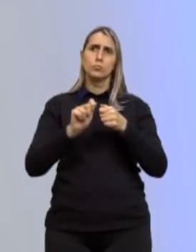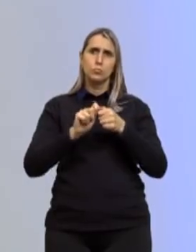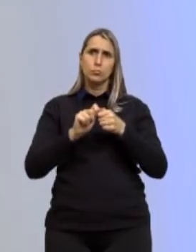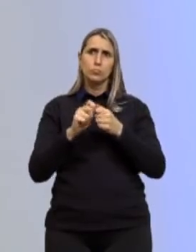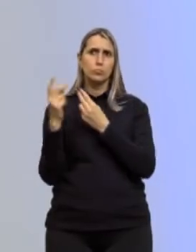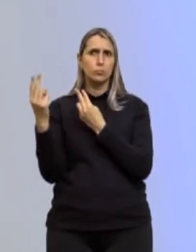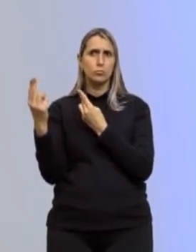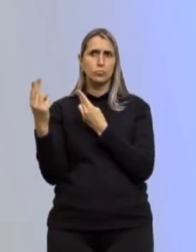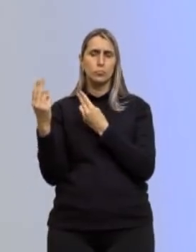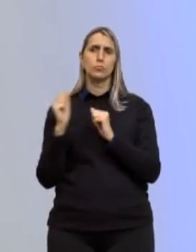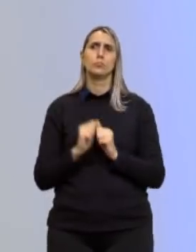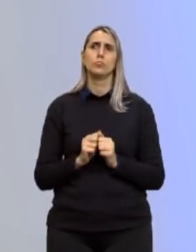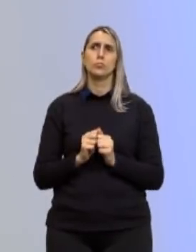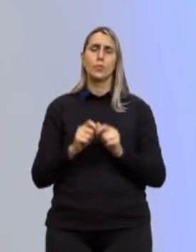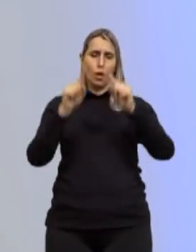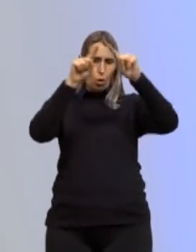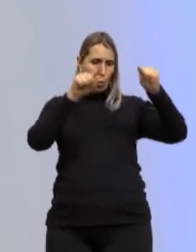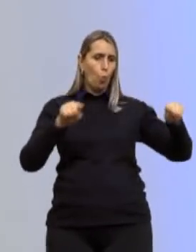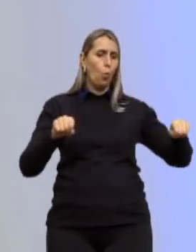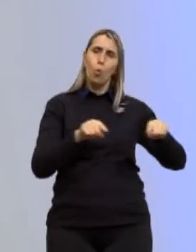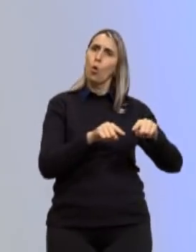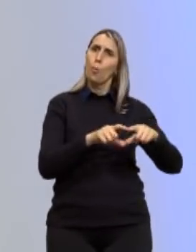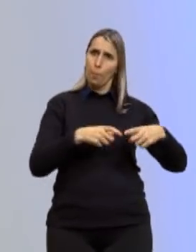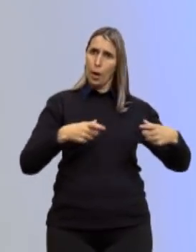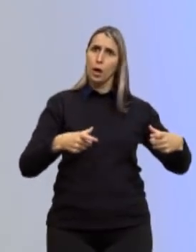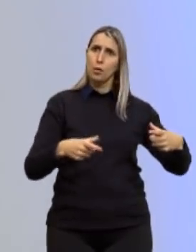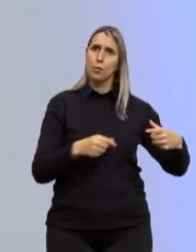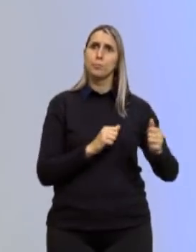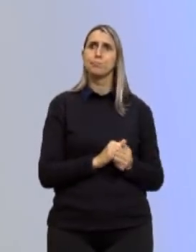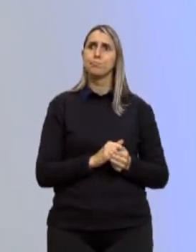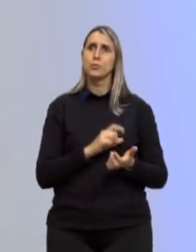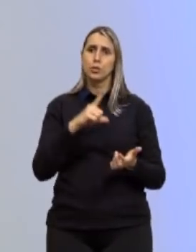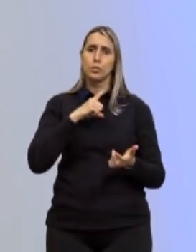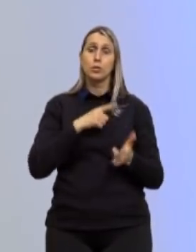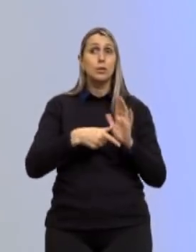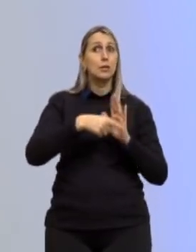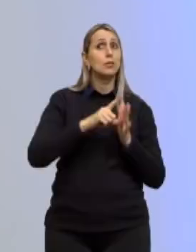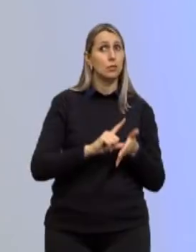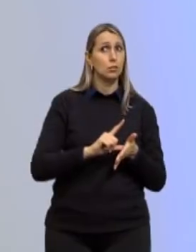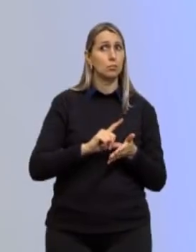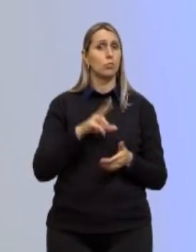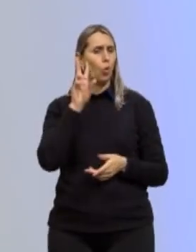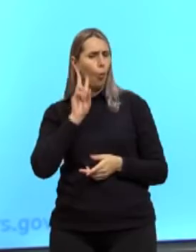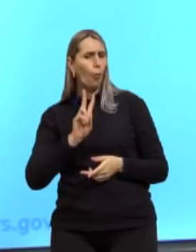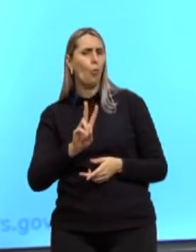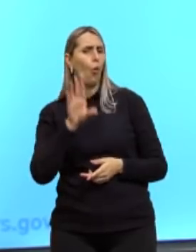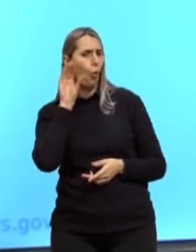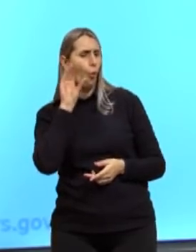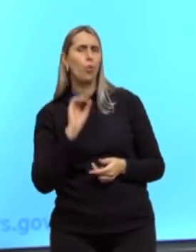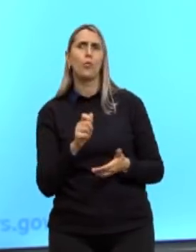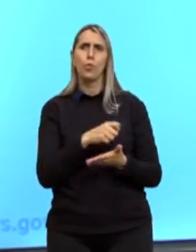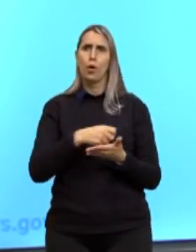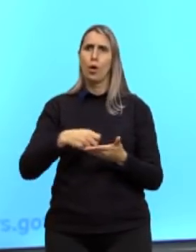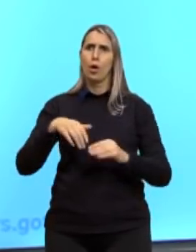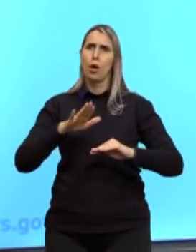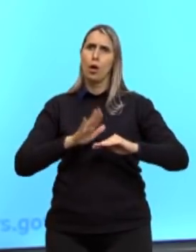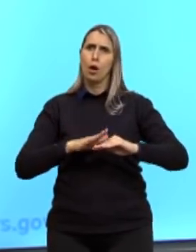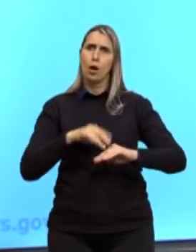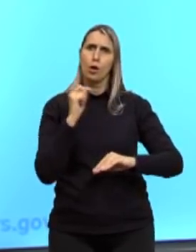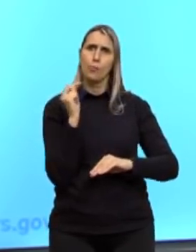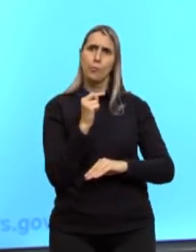é semelhante a este triângulo que nós já tínhamos e vejam como é a escrita matemática